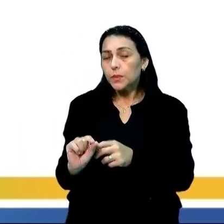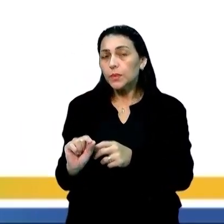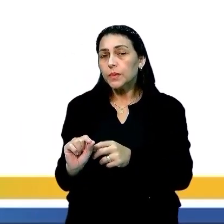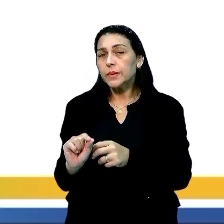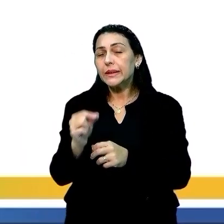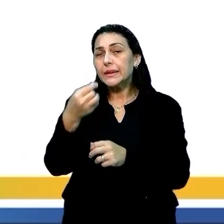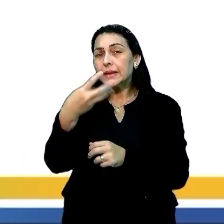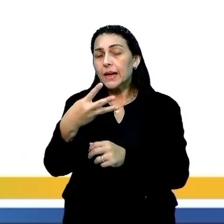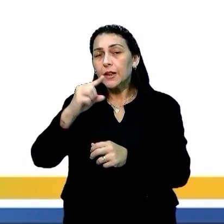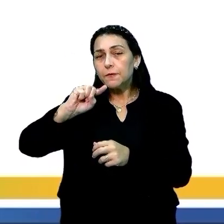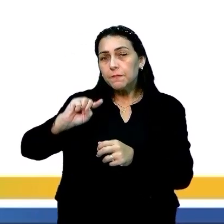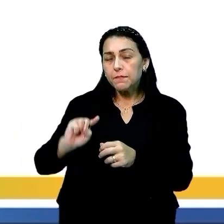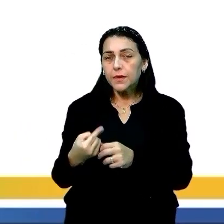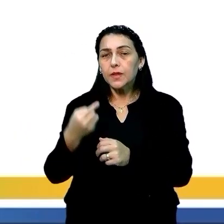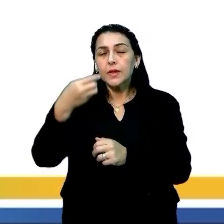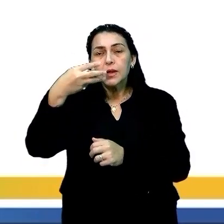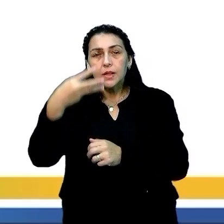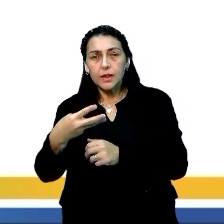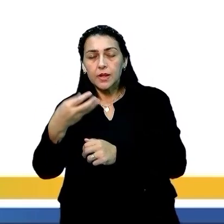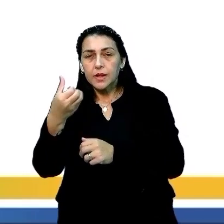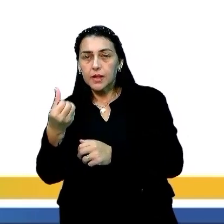em